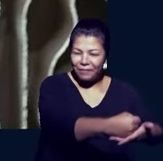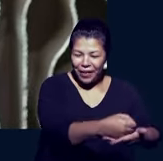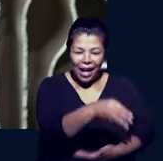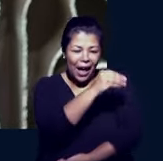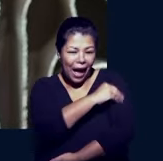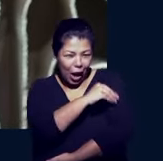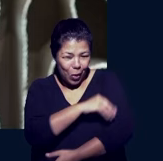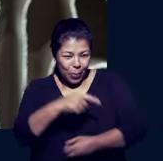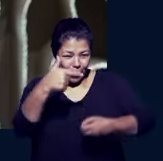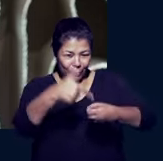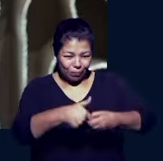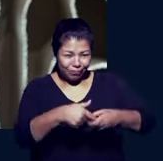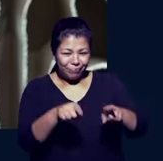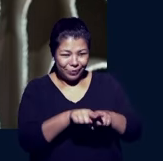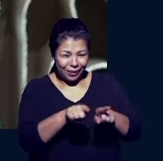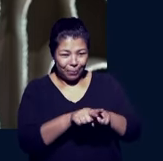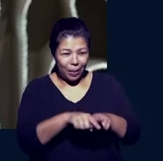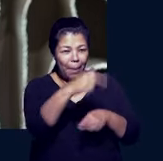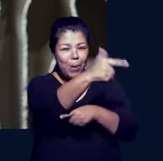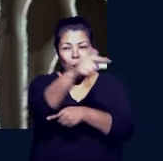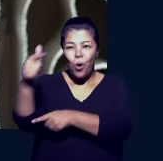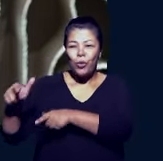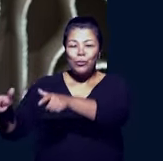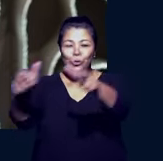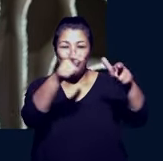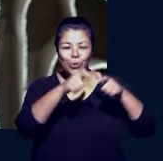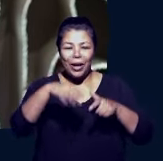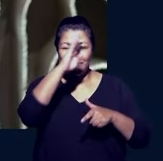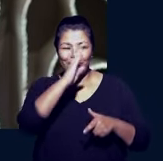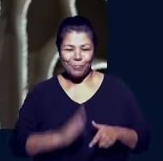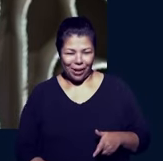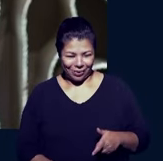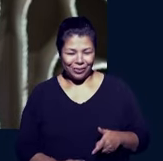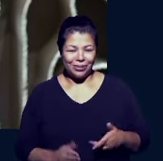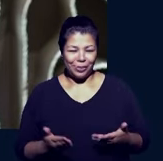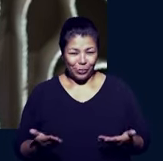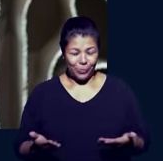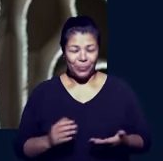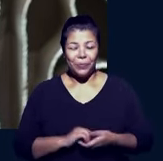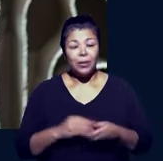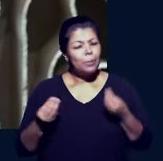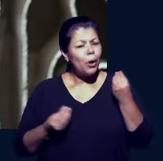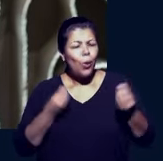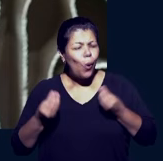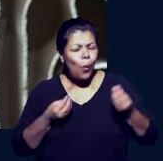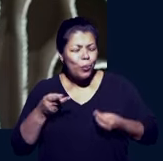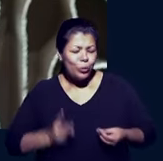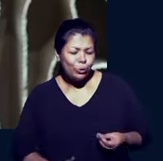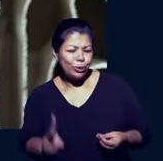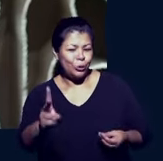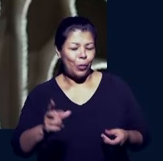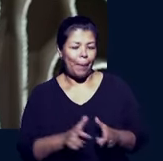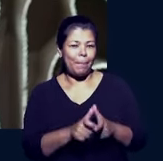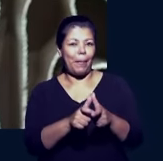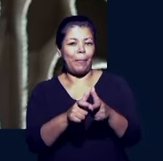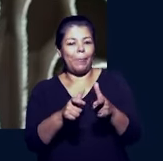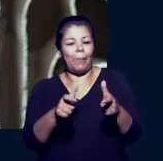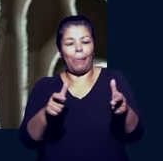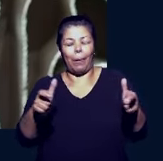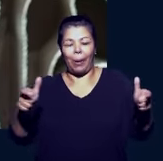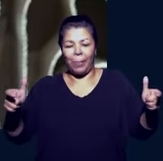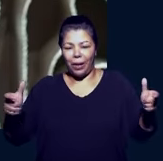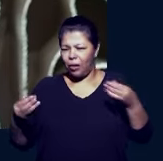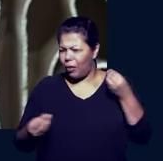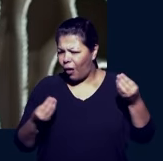continente para pros extremos né mas eh eh como continuar crescendo né quer dizer qual que é a